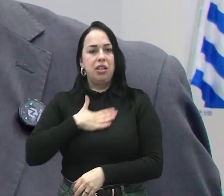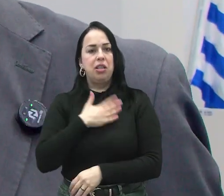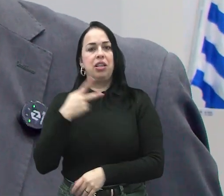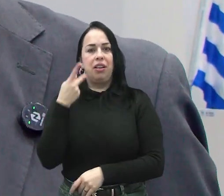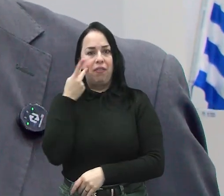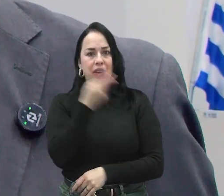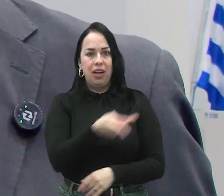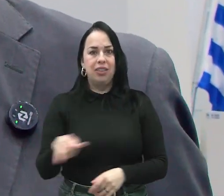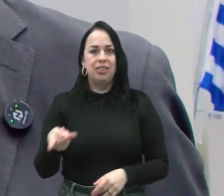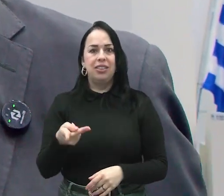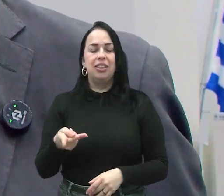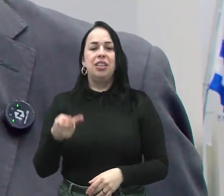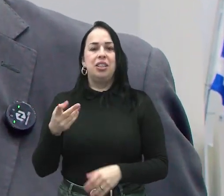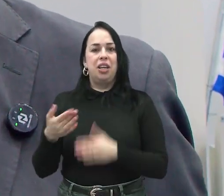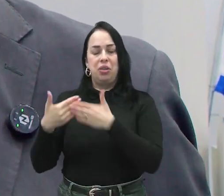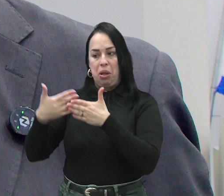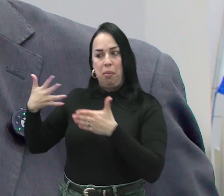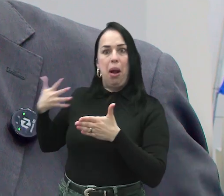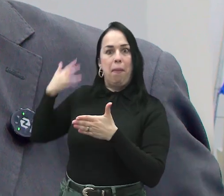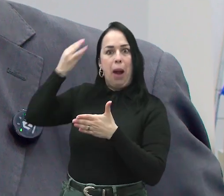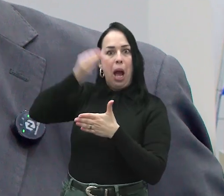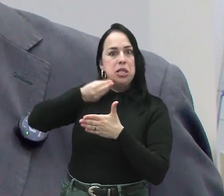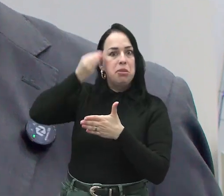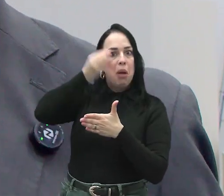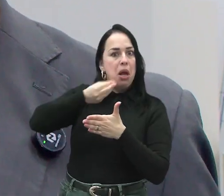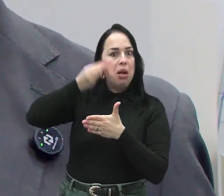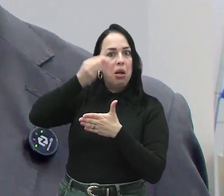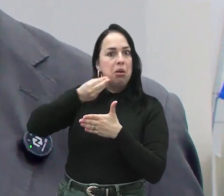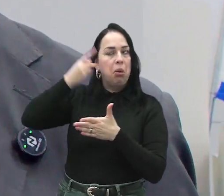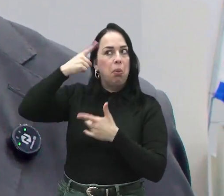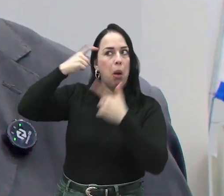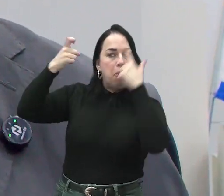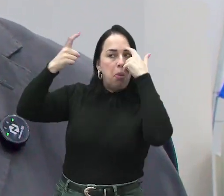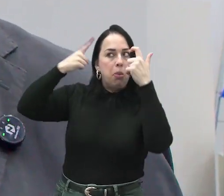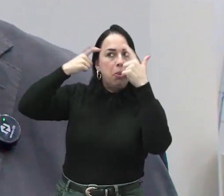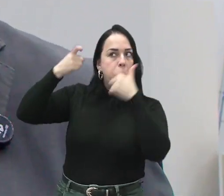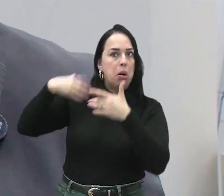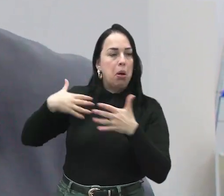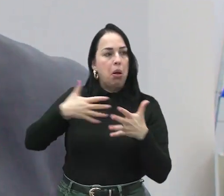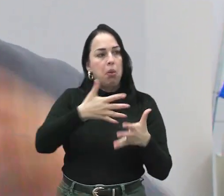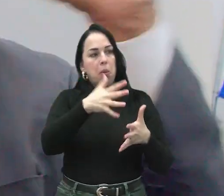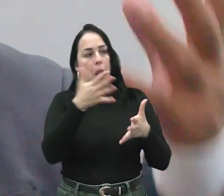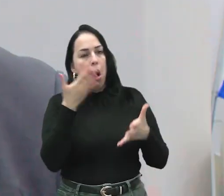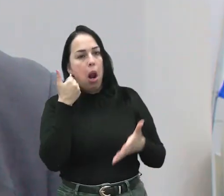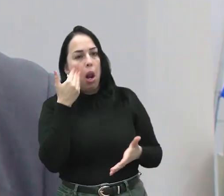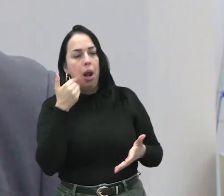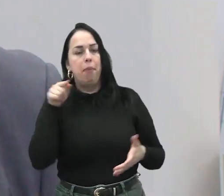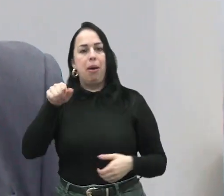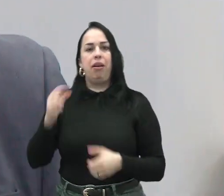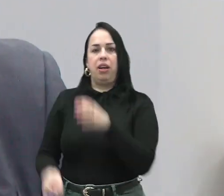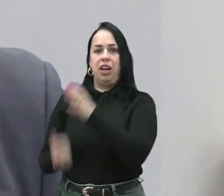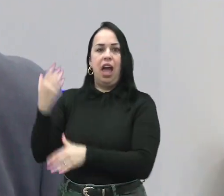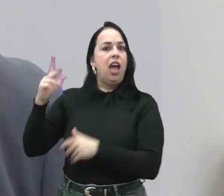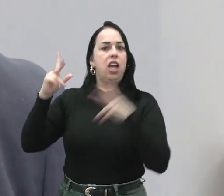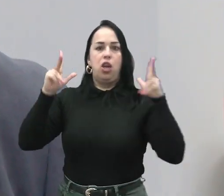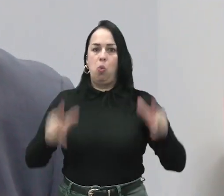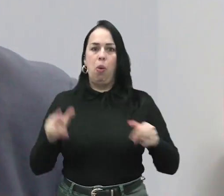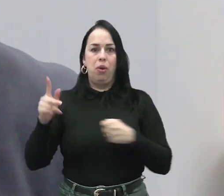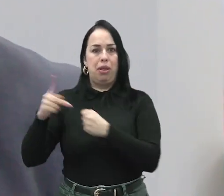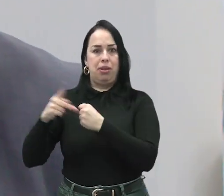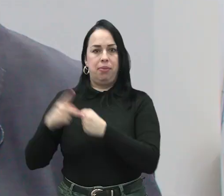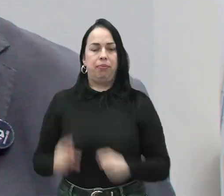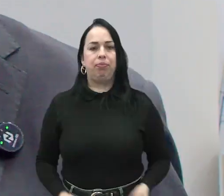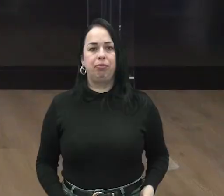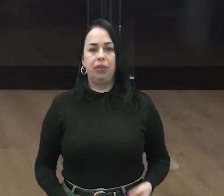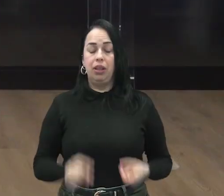muito feliz com essa minha visita e saio daqui com uma larga experiência, com decisões inovadas para a gente poder implementar